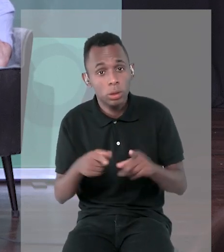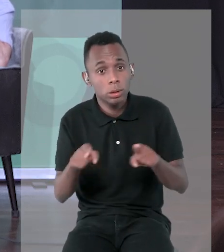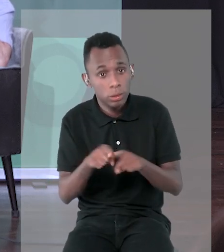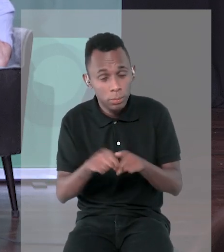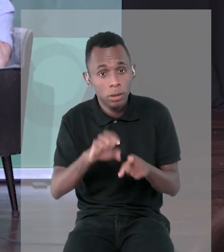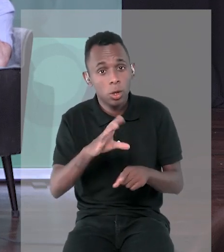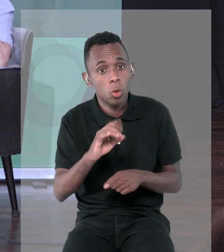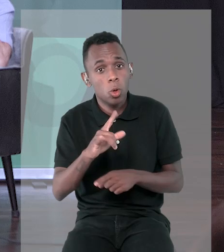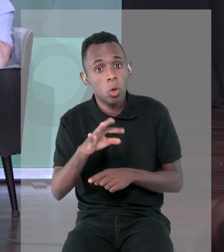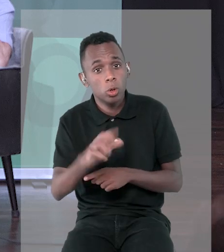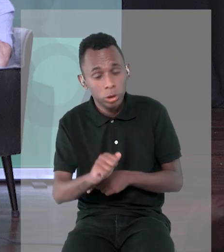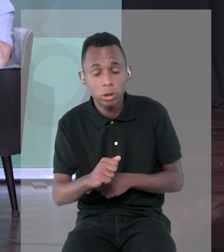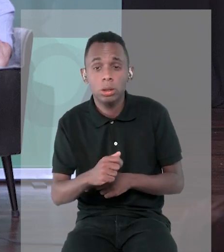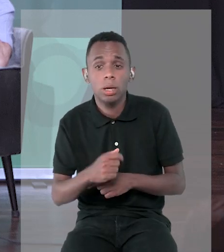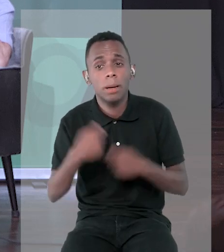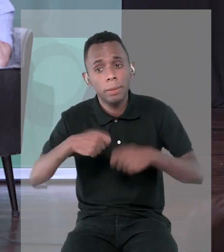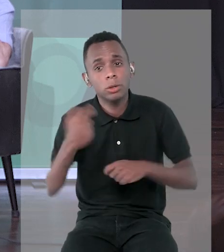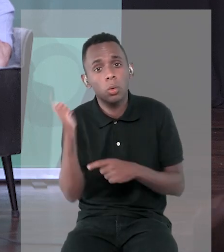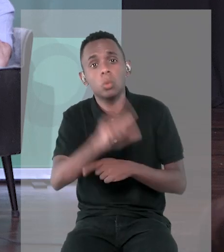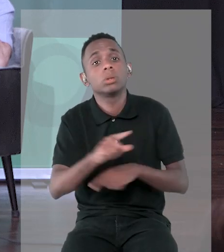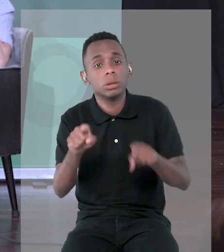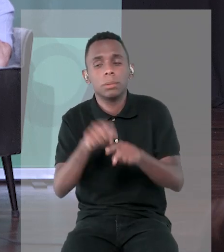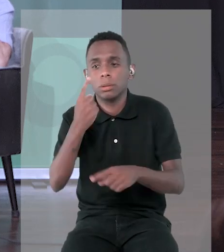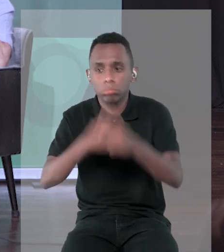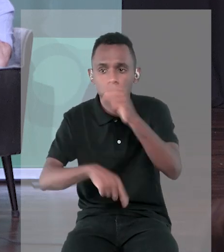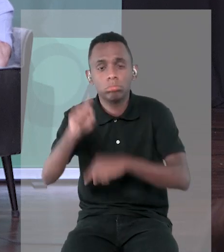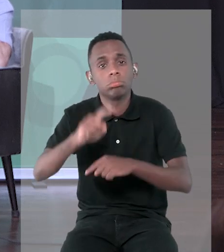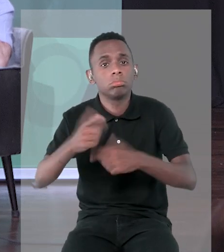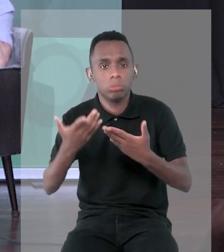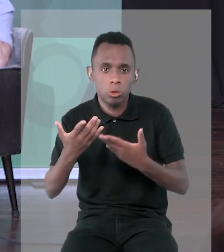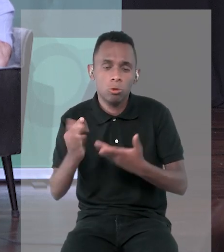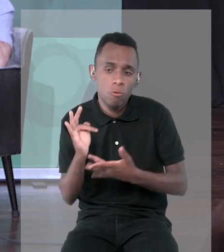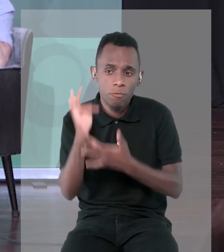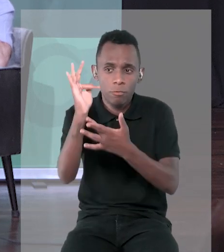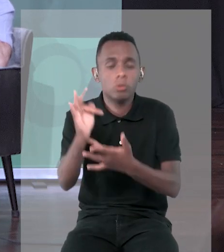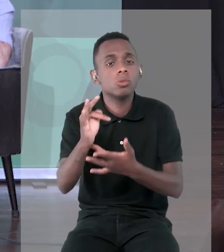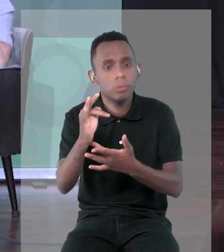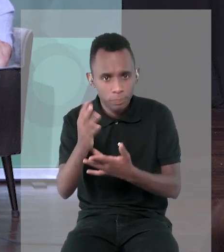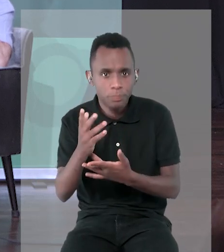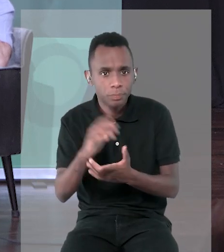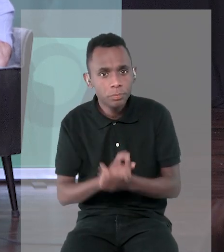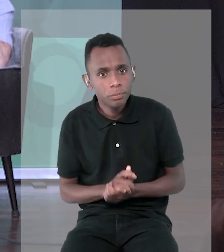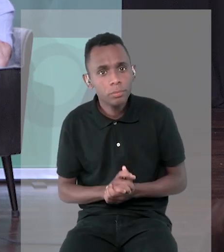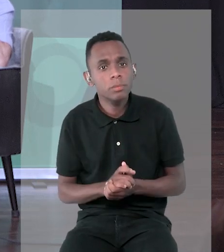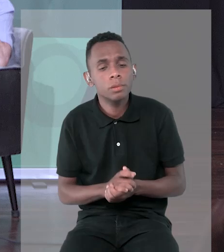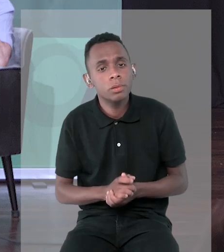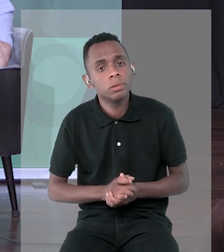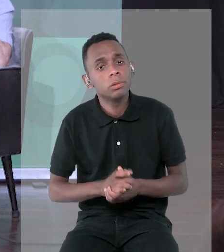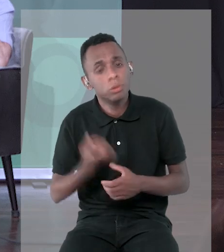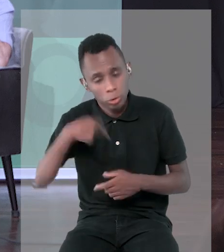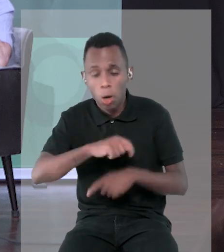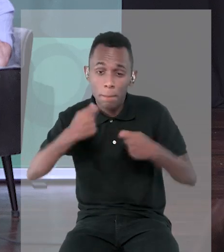ecologia precisa dos agricultores para conseguir transformar o horizonte da forma que